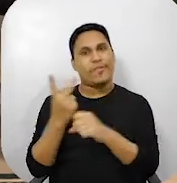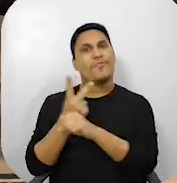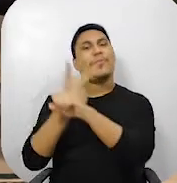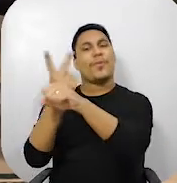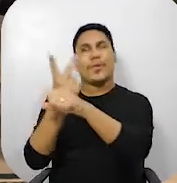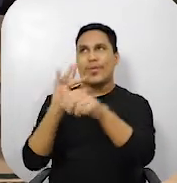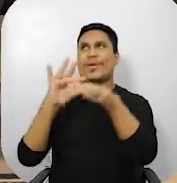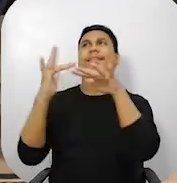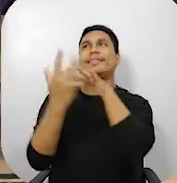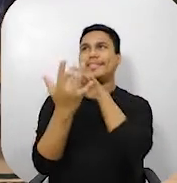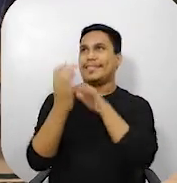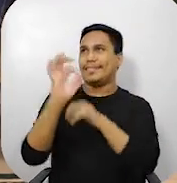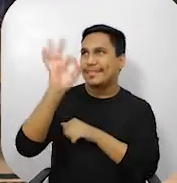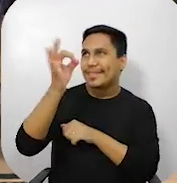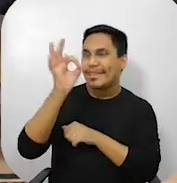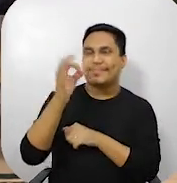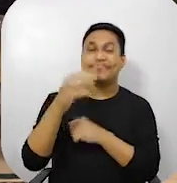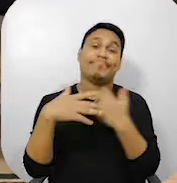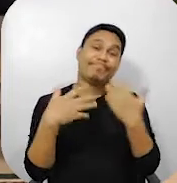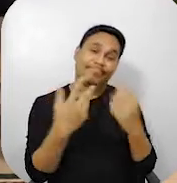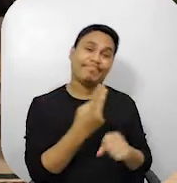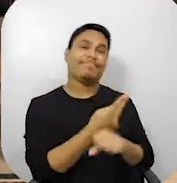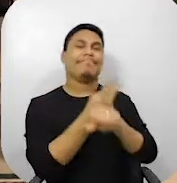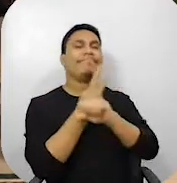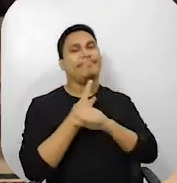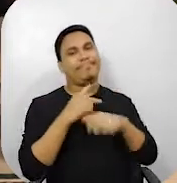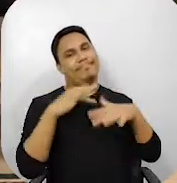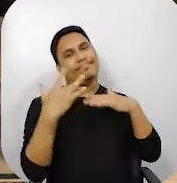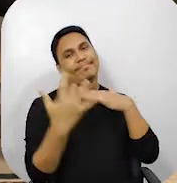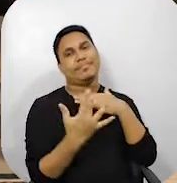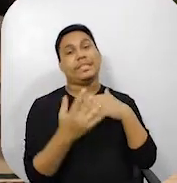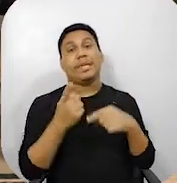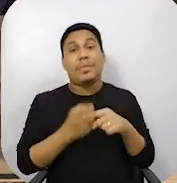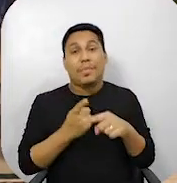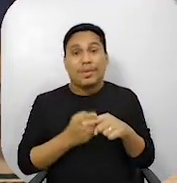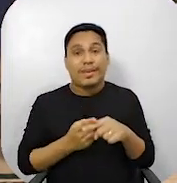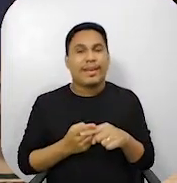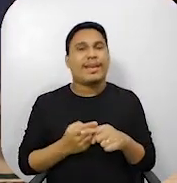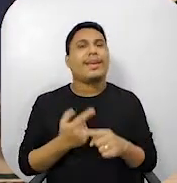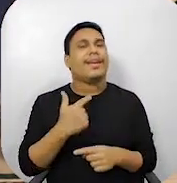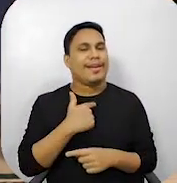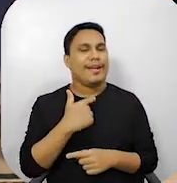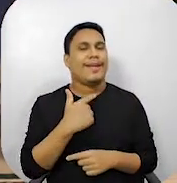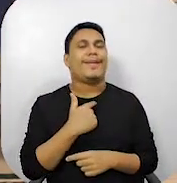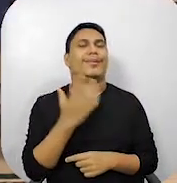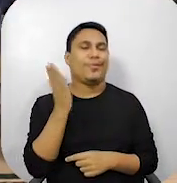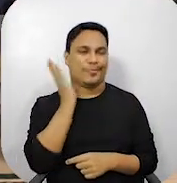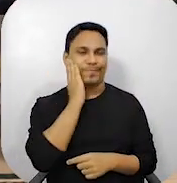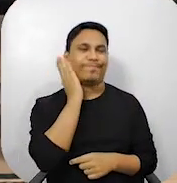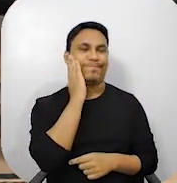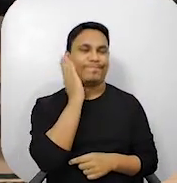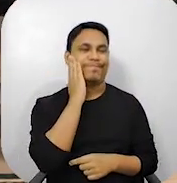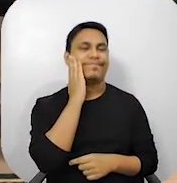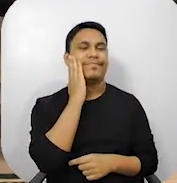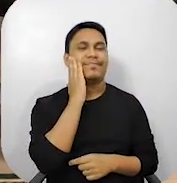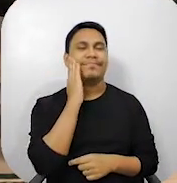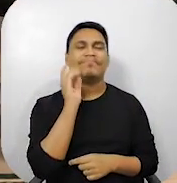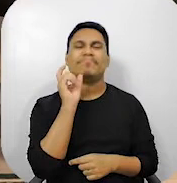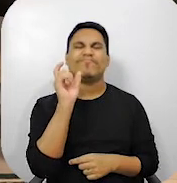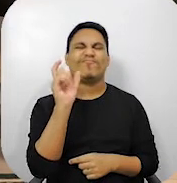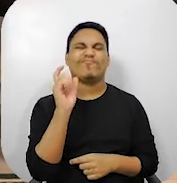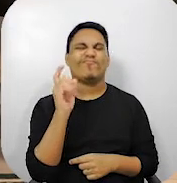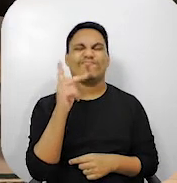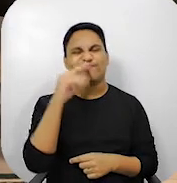redes sociais aí procurar nas redes sociais é o jeito eu sei puro nesse ponto eu sou um pouco assim a palavra é